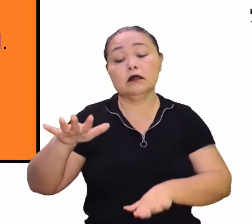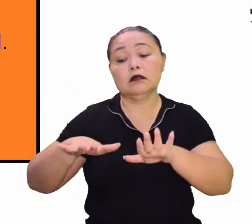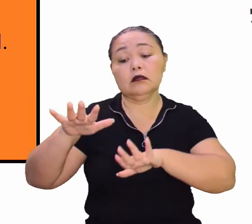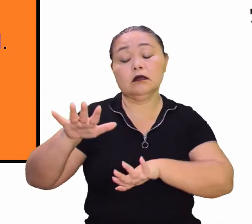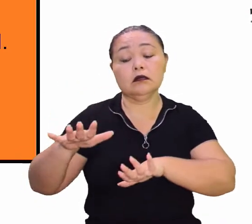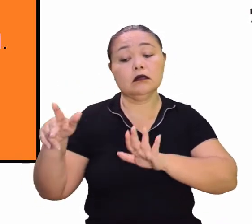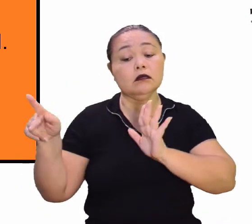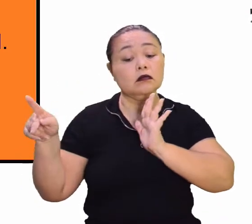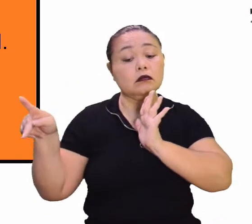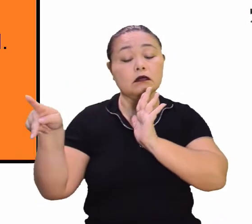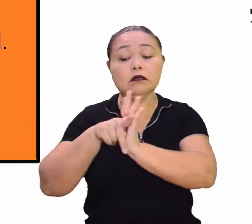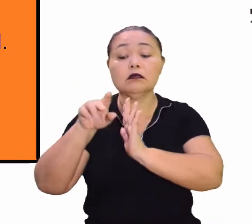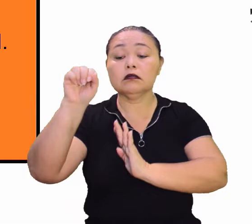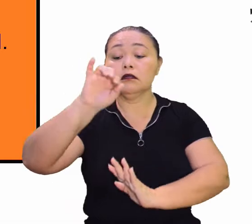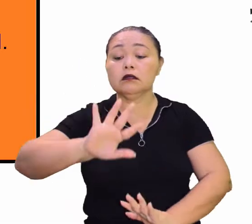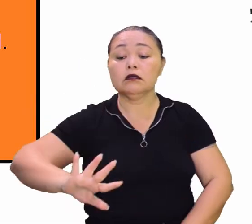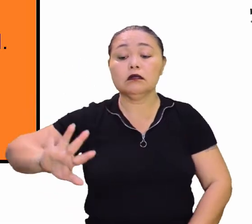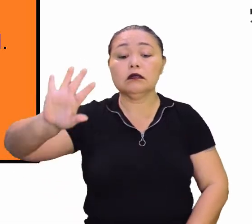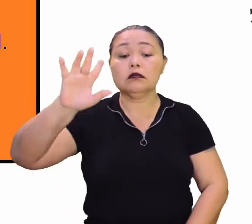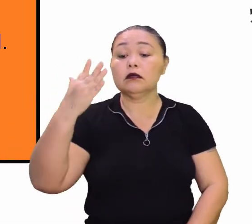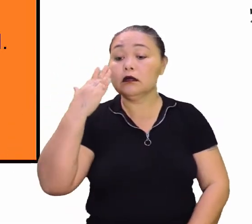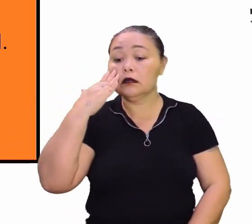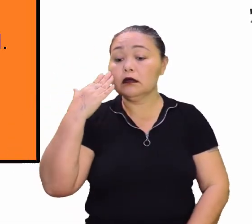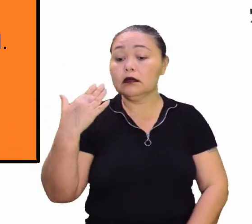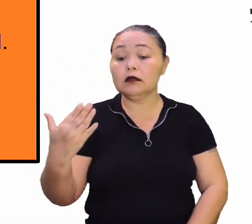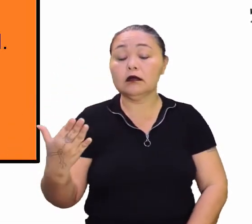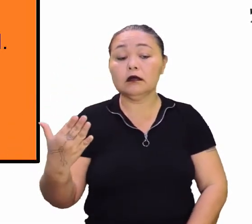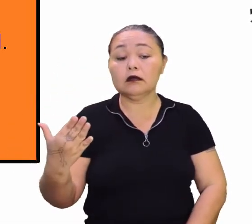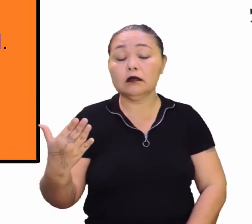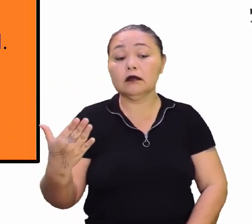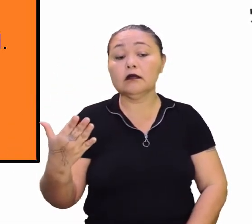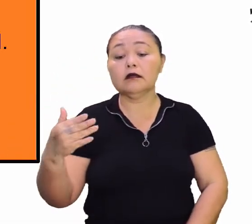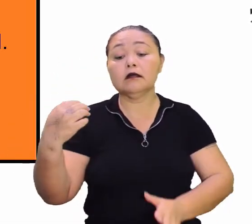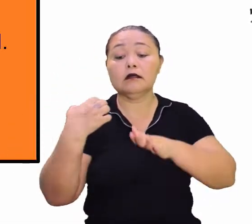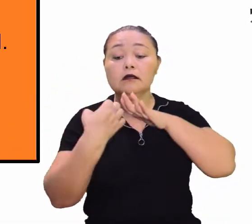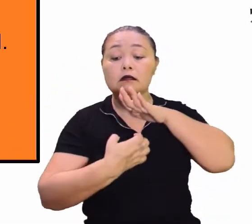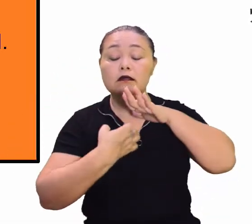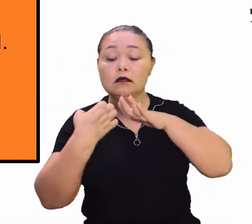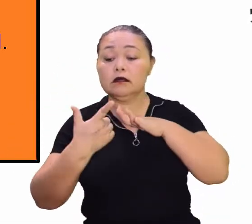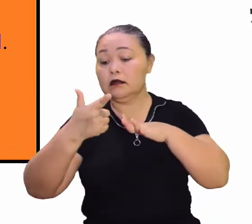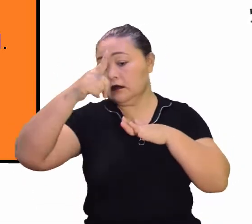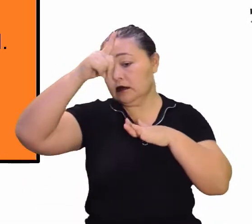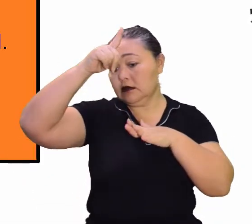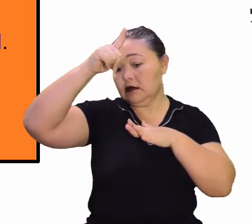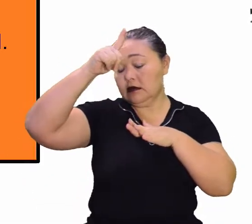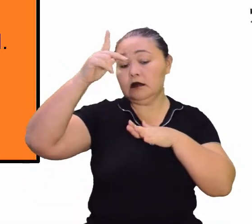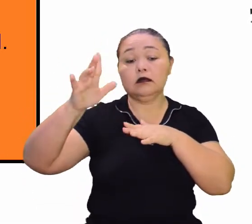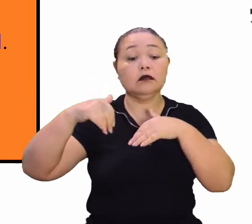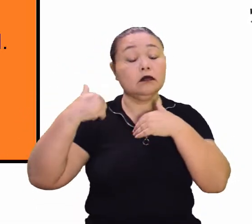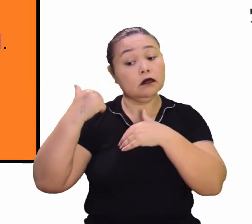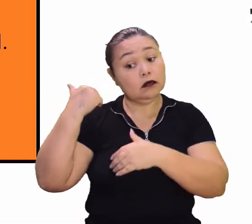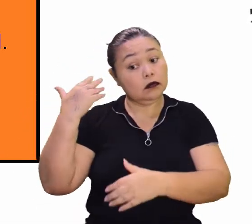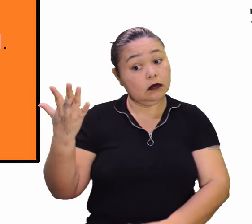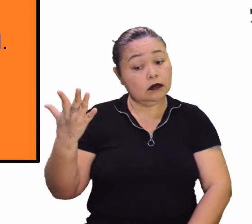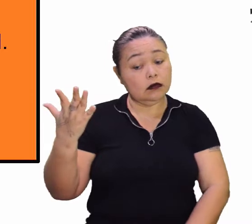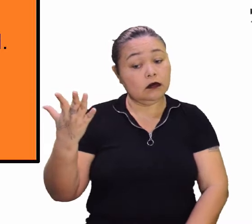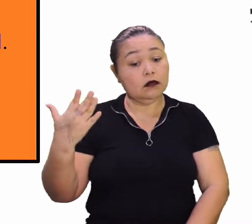pela própria imagem que vocês veem, olha só, as empresas alemãs, as maiores empresas de lá,